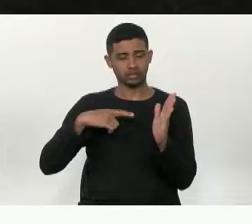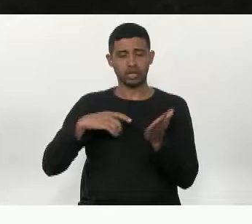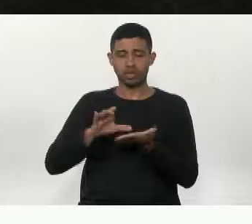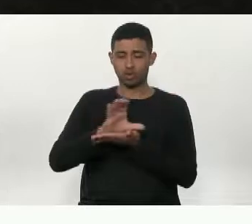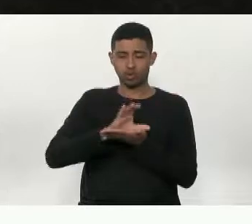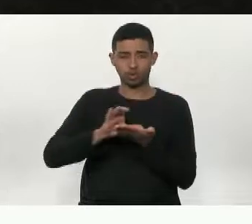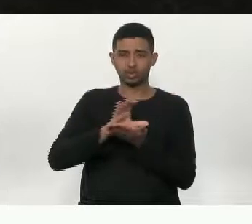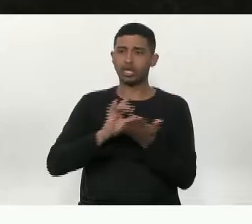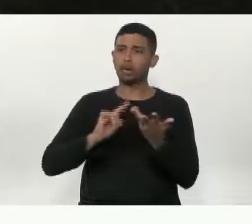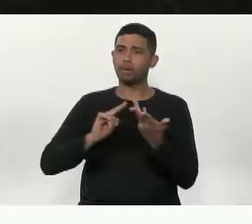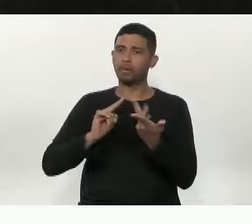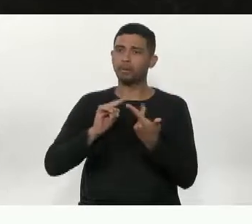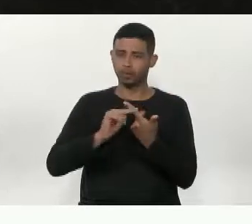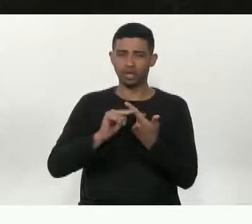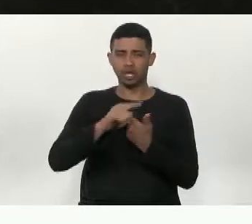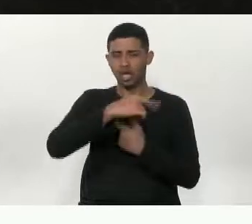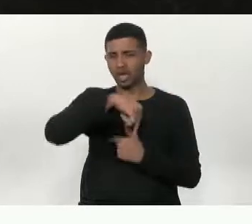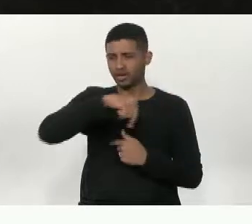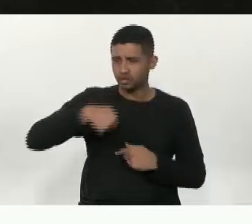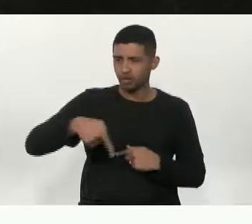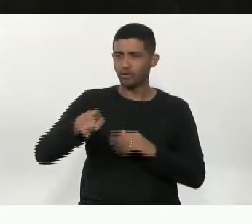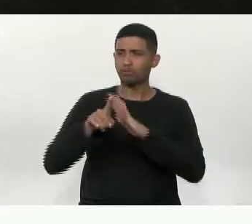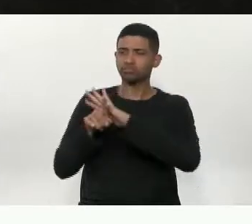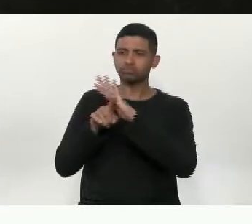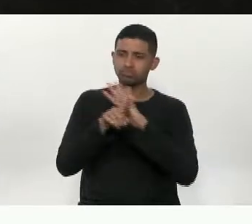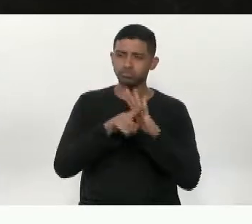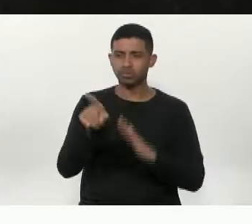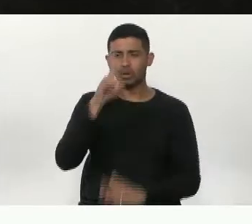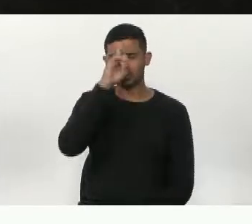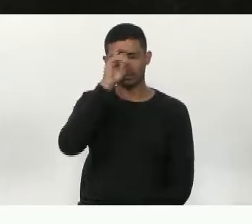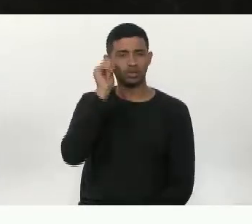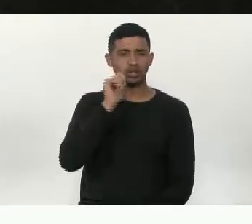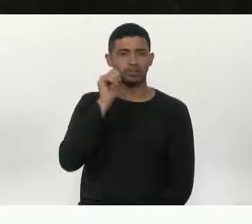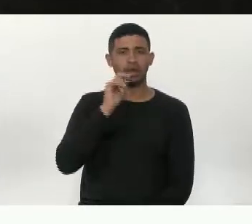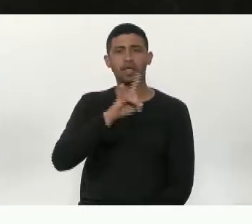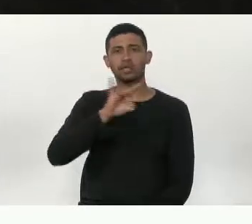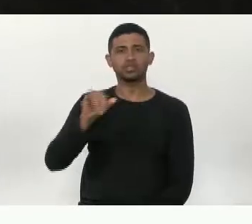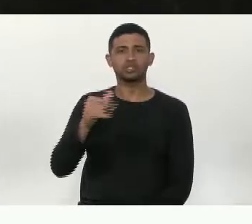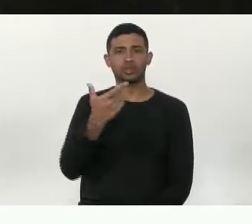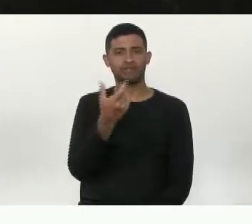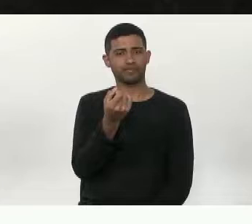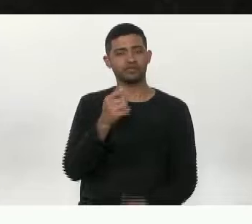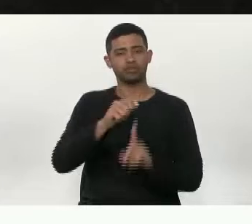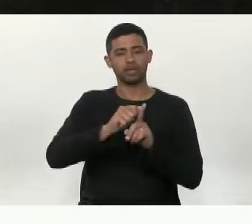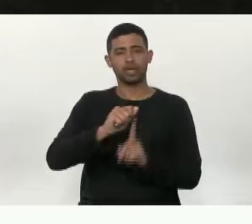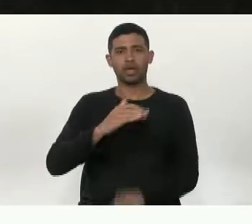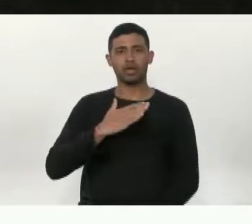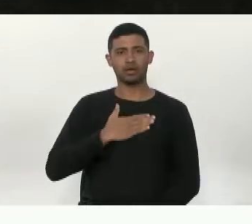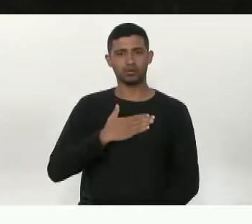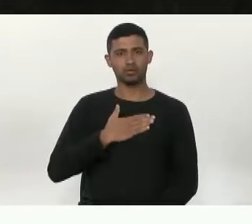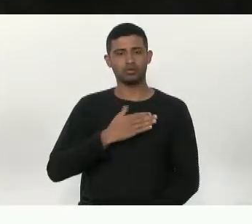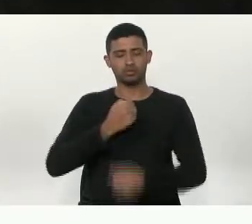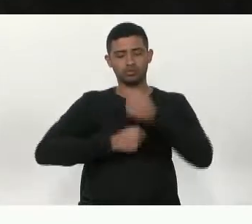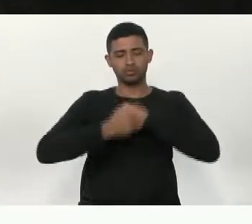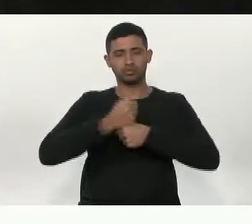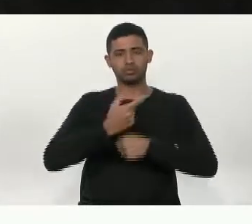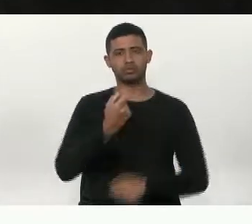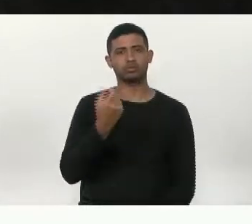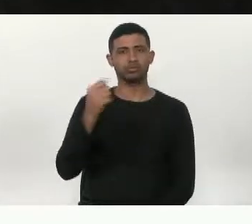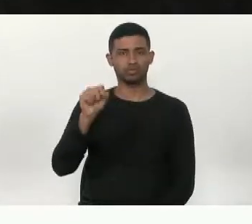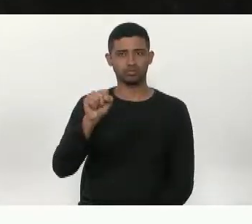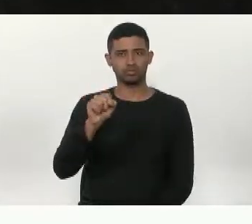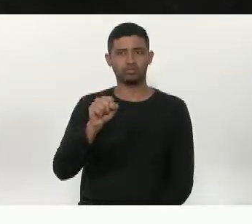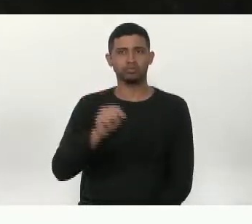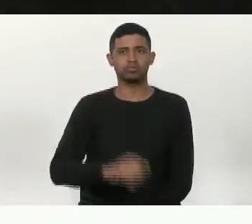Conselho, após fiscalização no Hospital da Mulher em 20 de agosto de 2018.